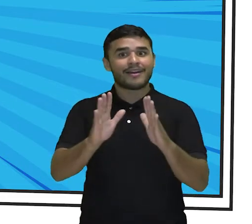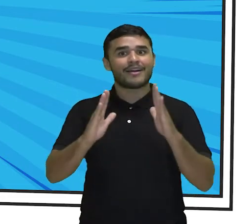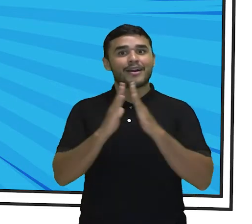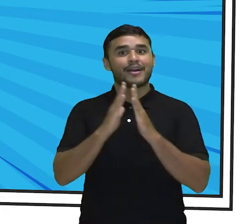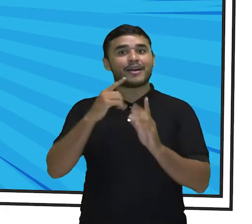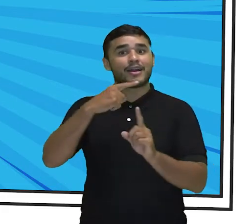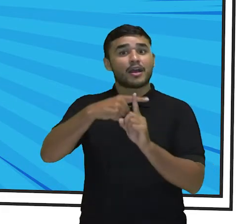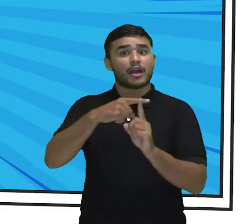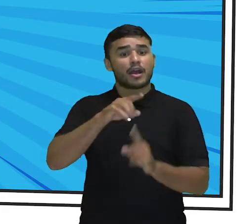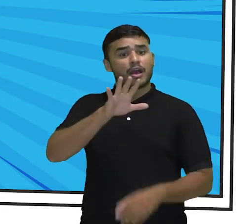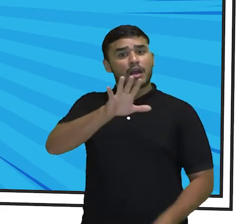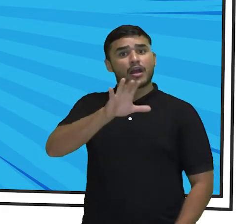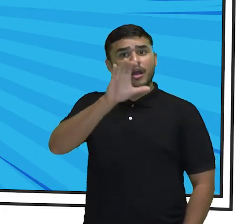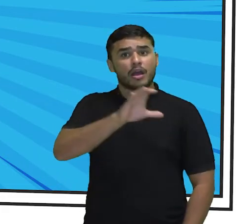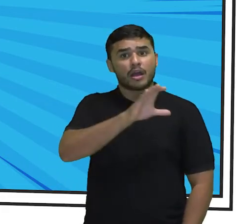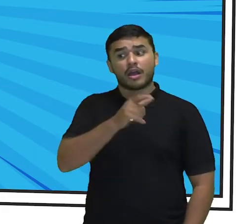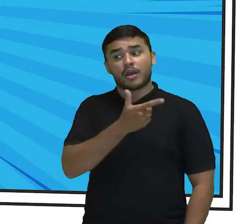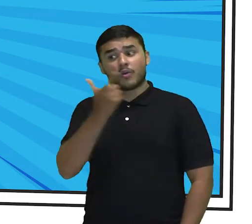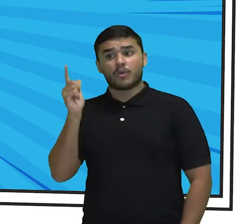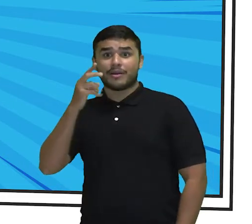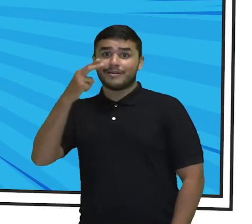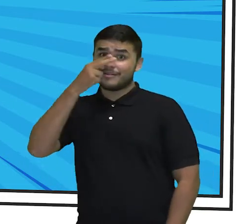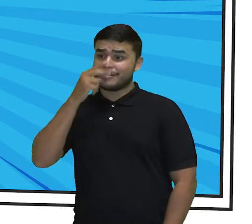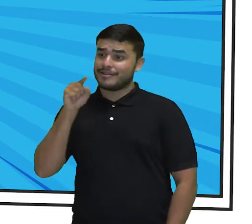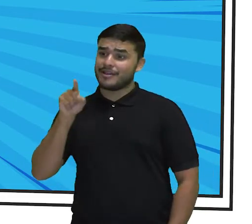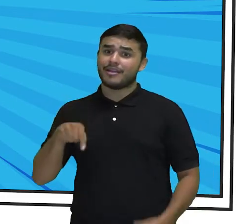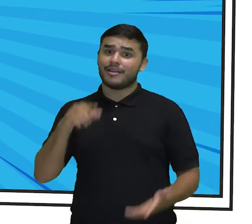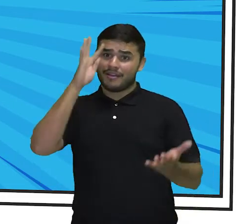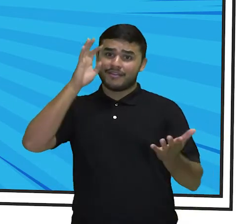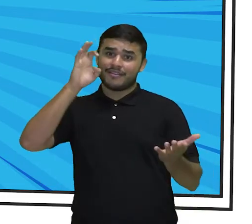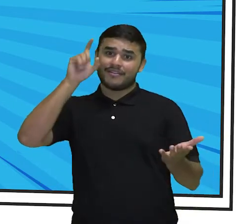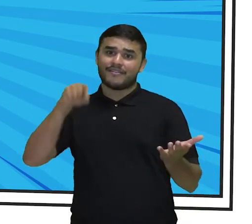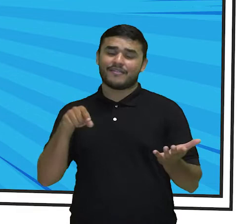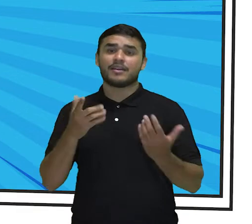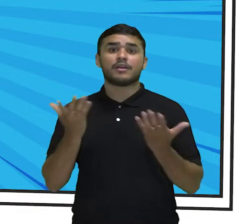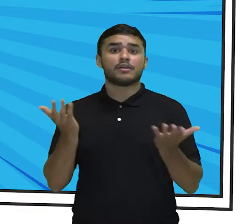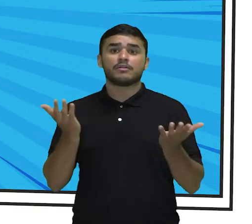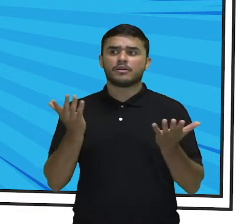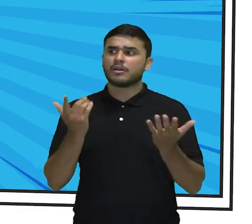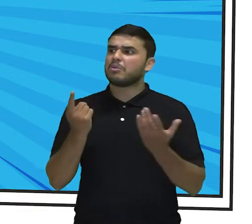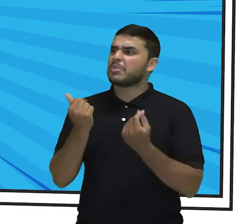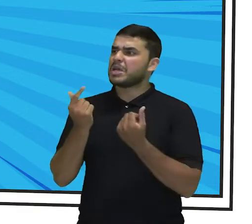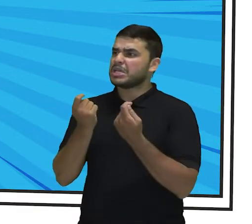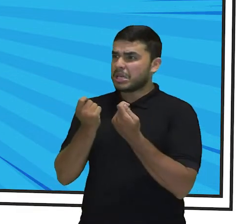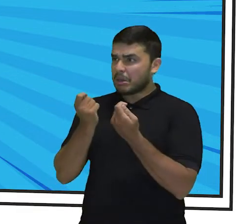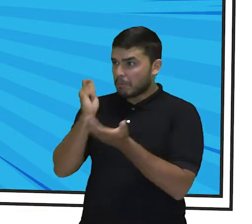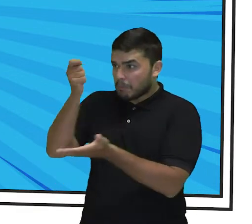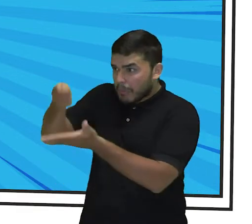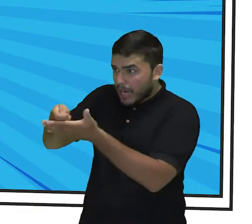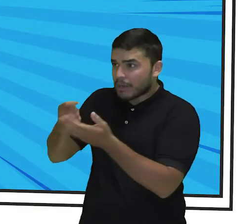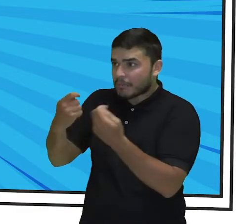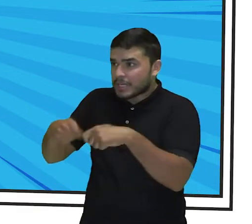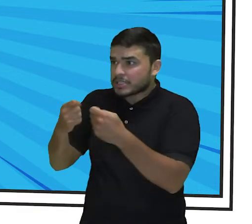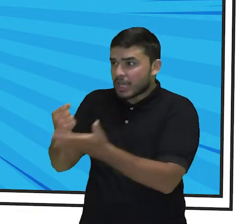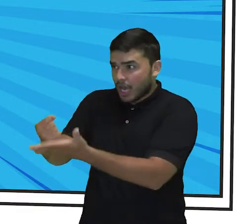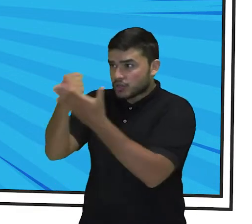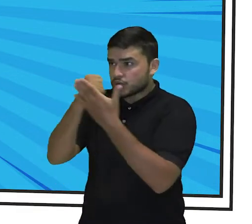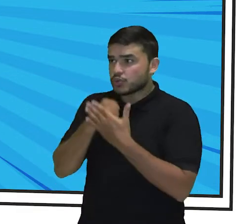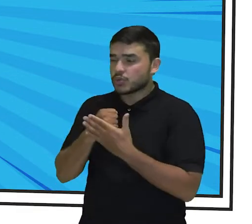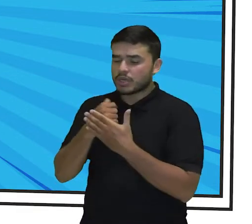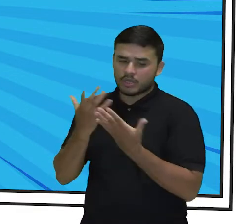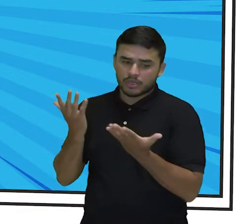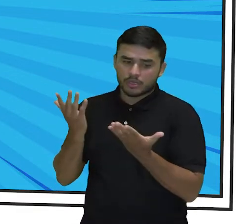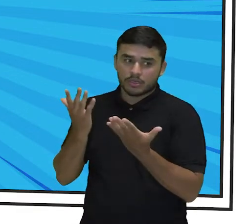Igreja Protestante, você se salva pela fé. É mais barato. Então, migra-se muito da